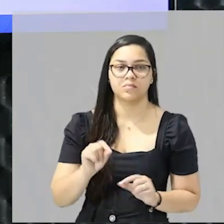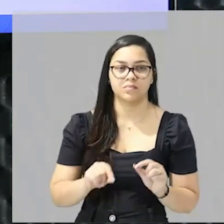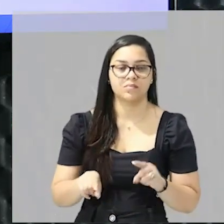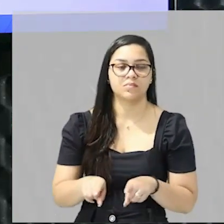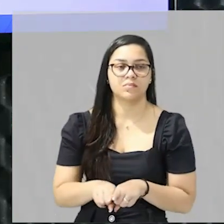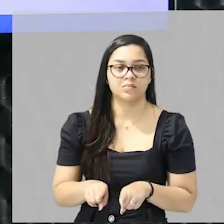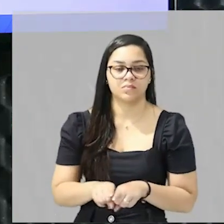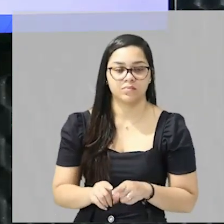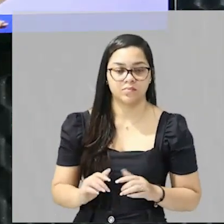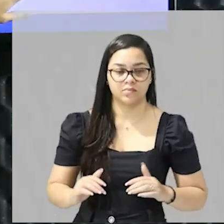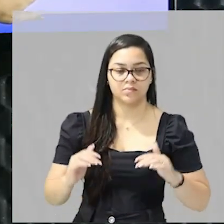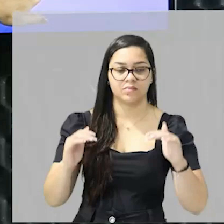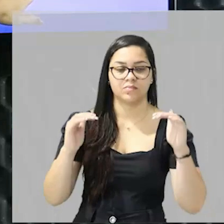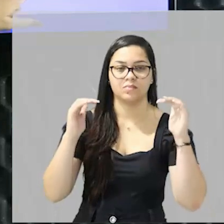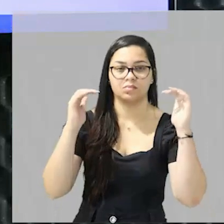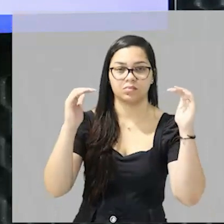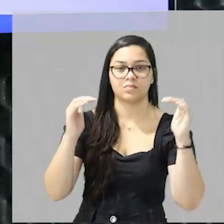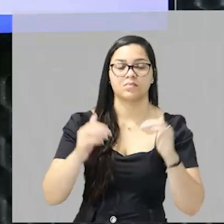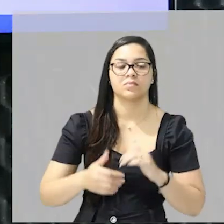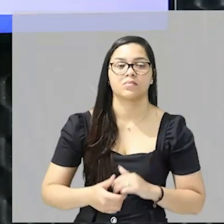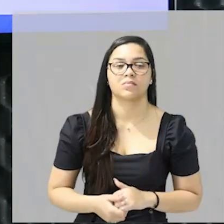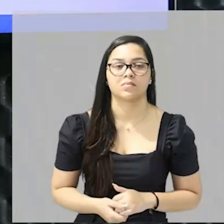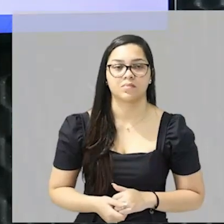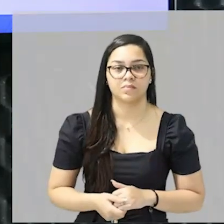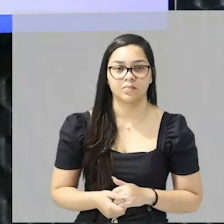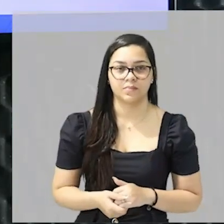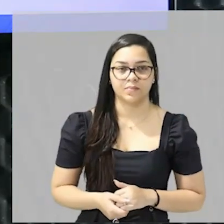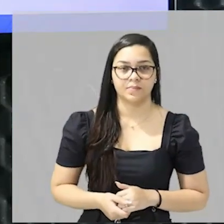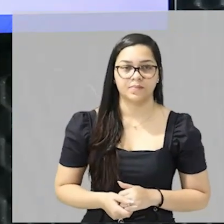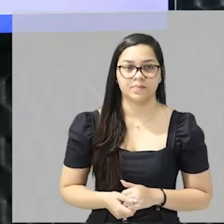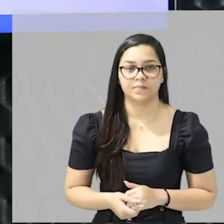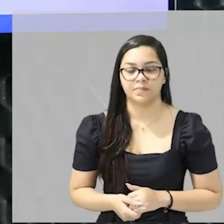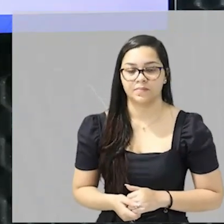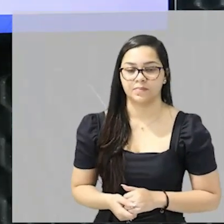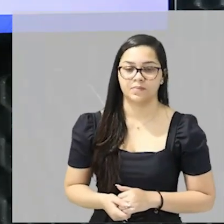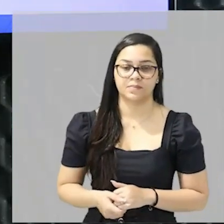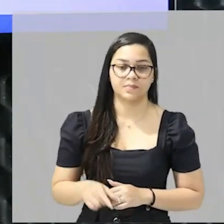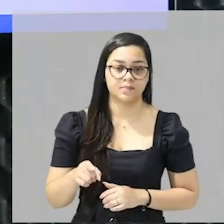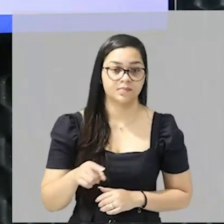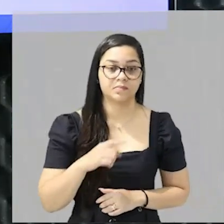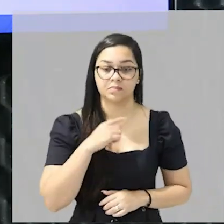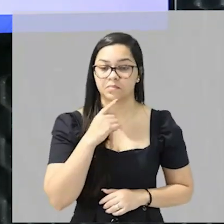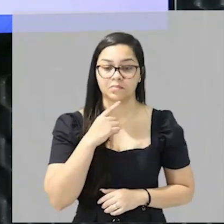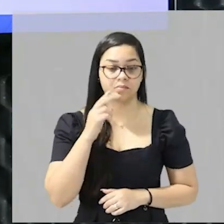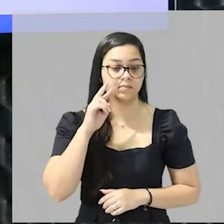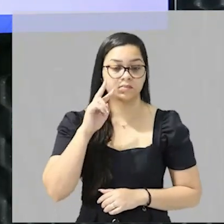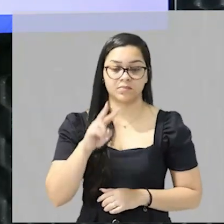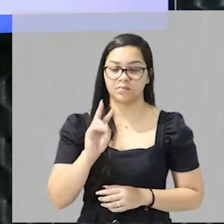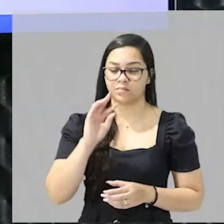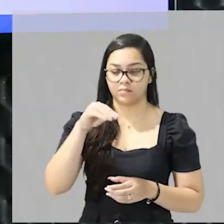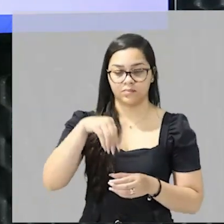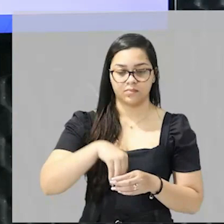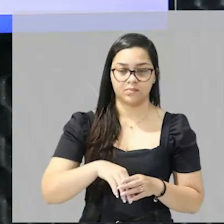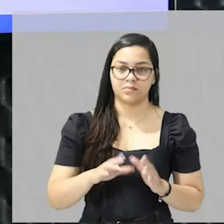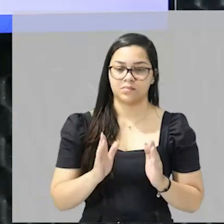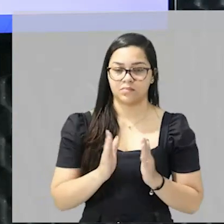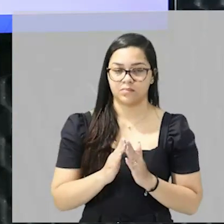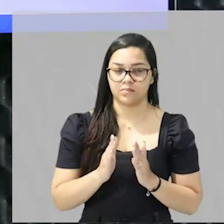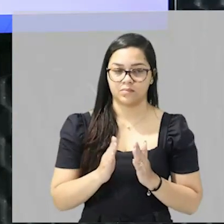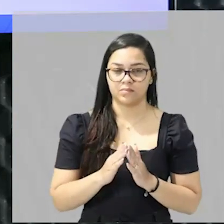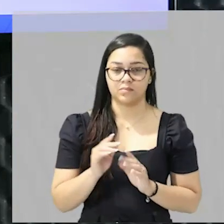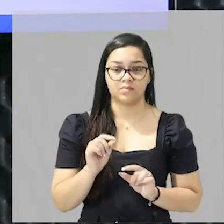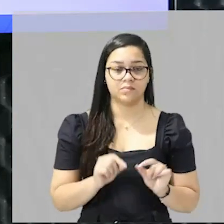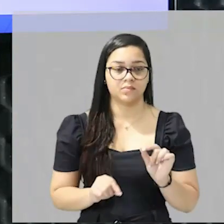também se aumentavam. You can't see inside quer dizer, você não consegue ver dentro da casa. Então, ele faz